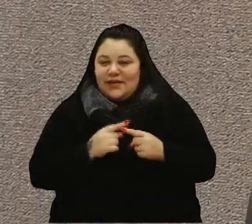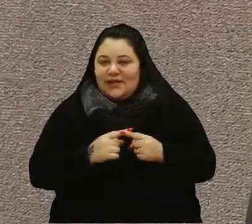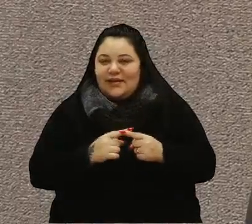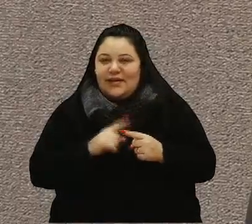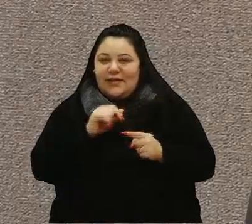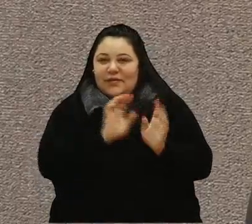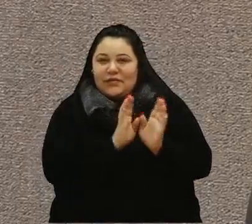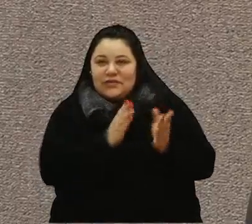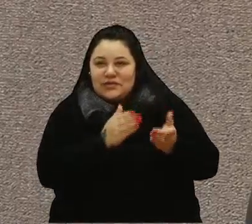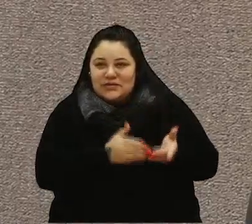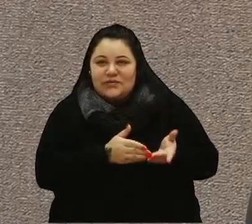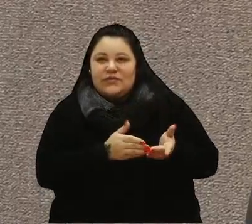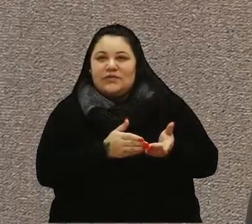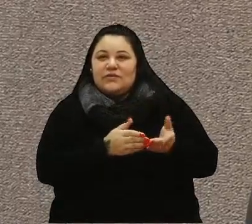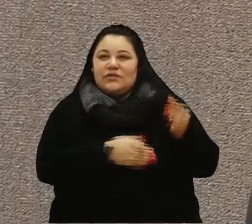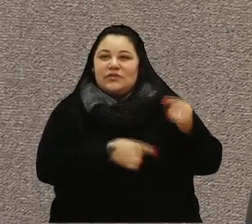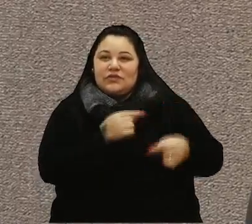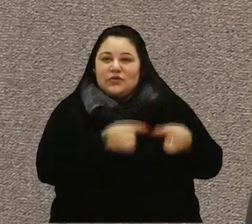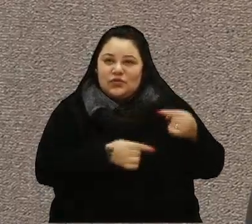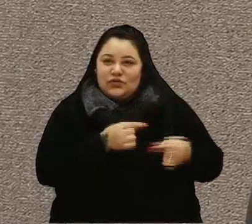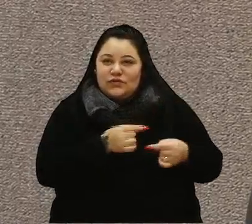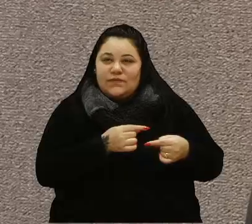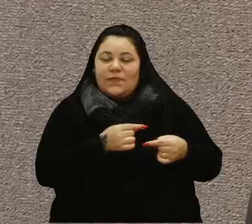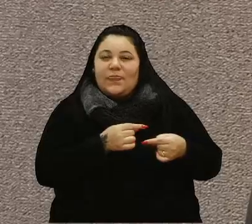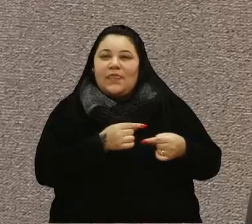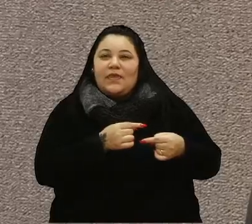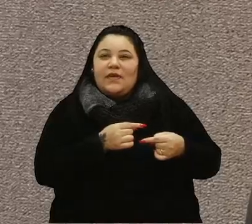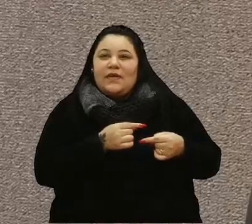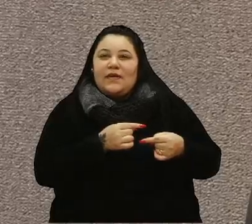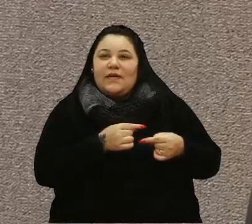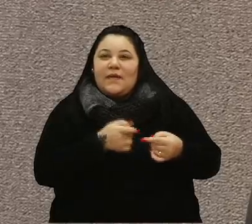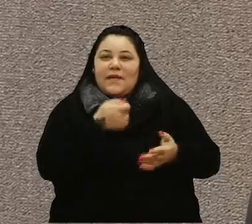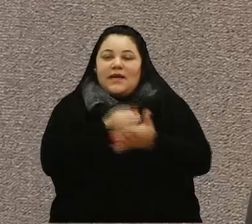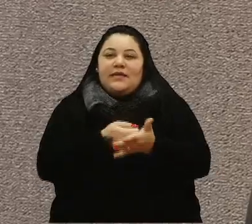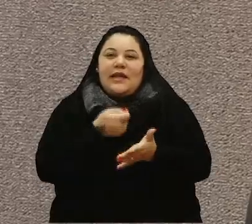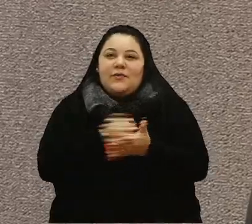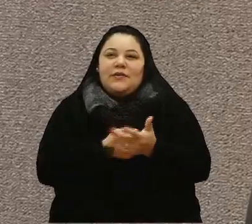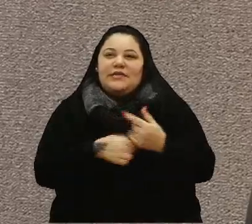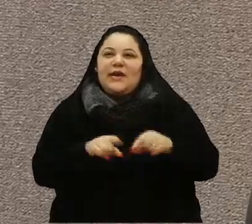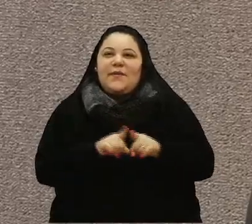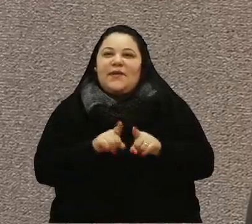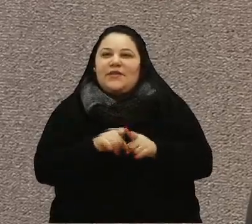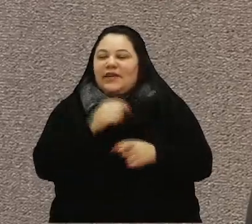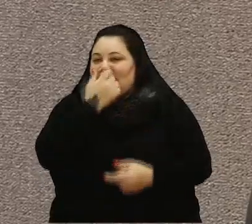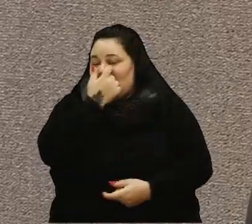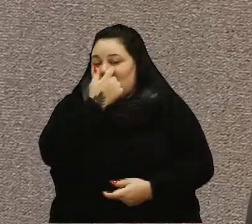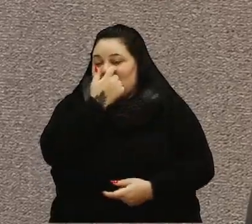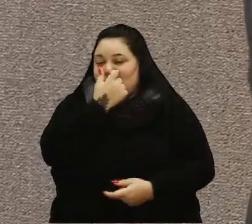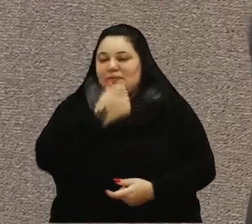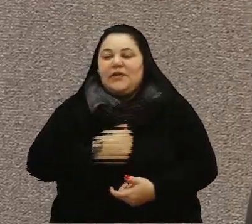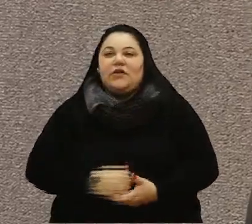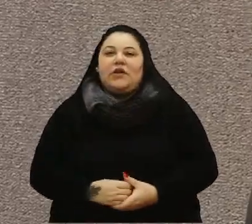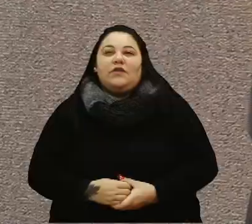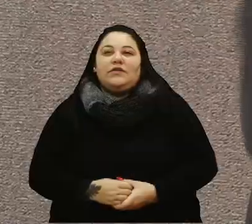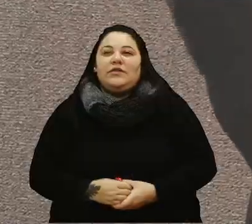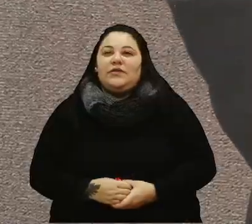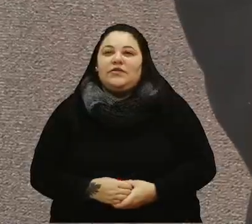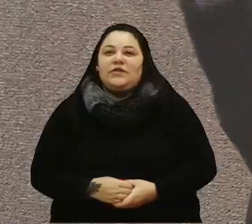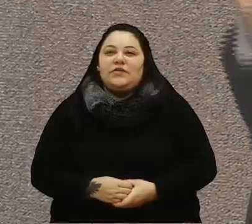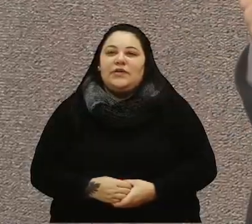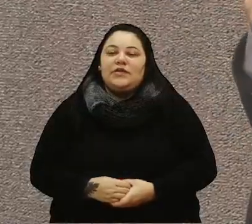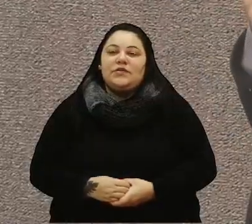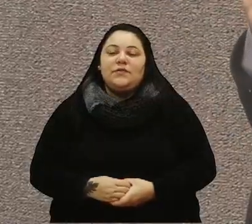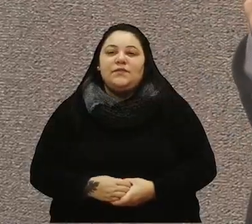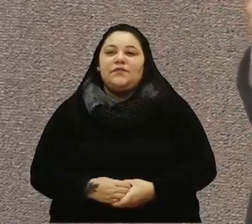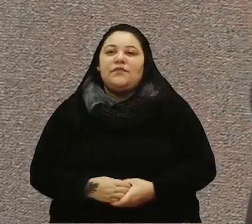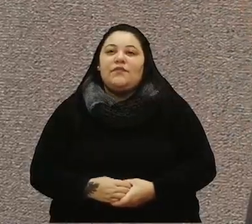tem se envolvido, que tem discutido, que tem batalhado para escutar, né? Porque oratória é lindo, mas a